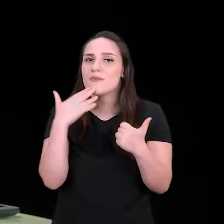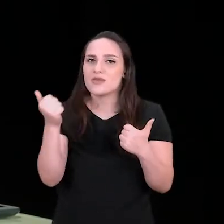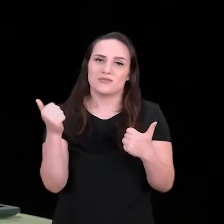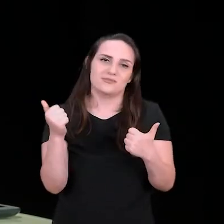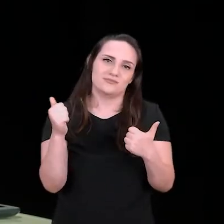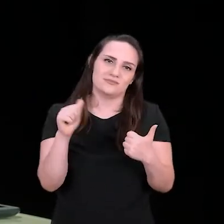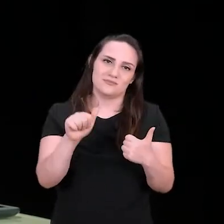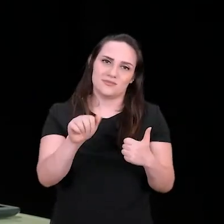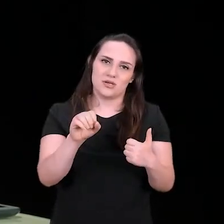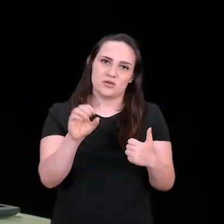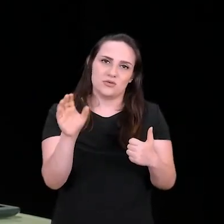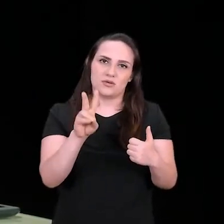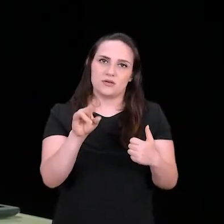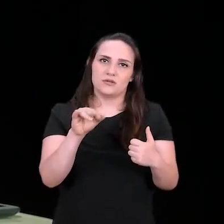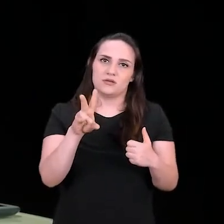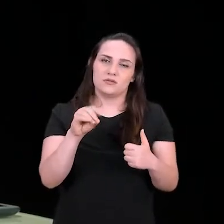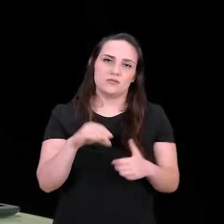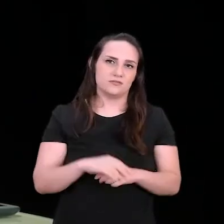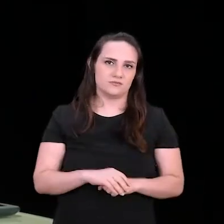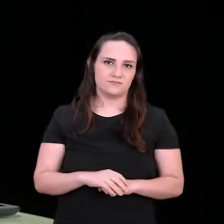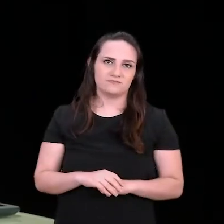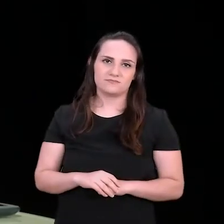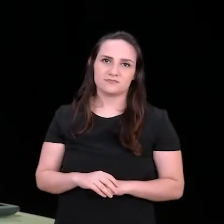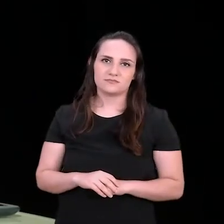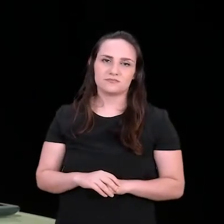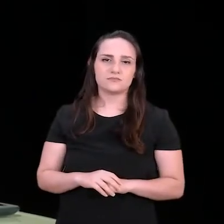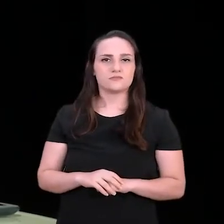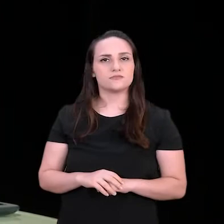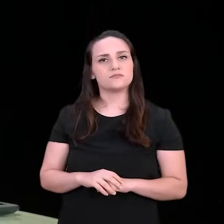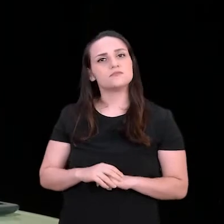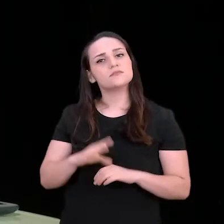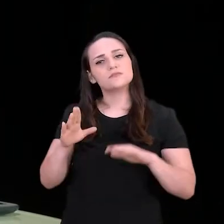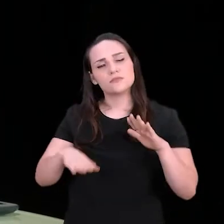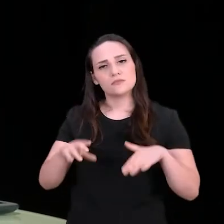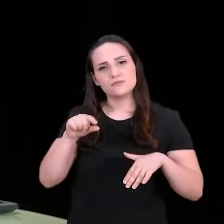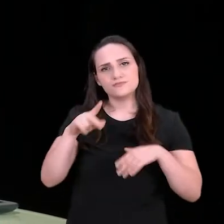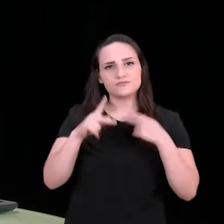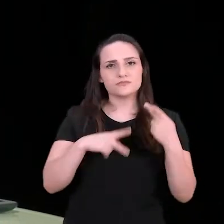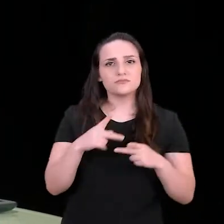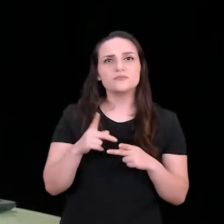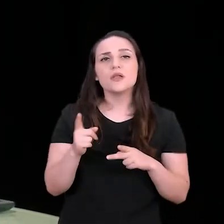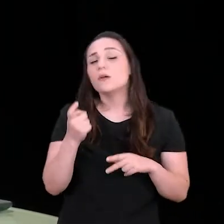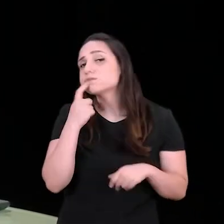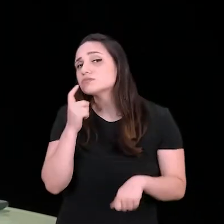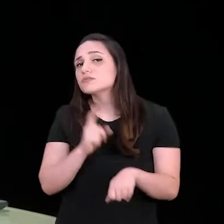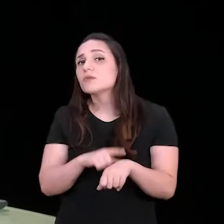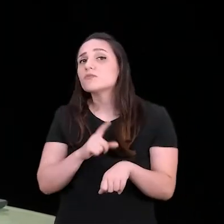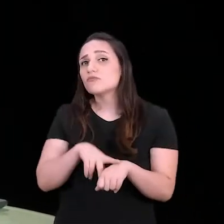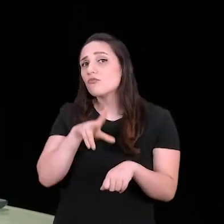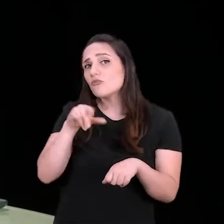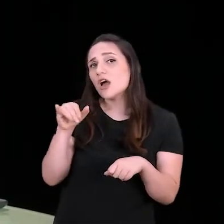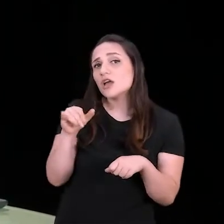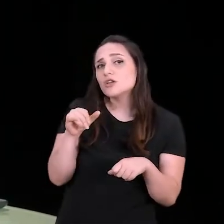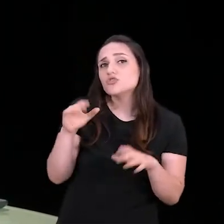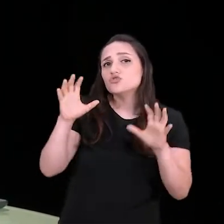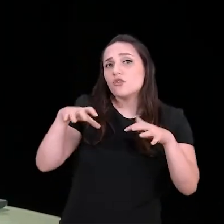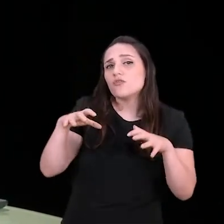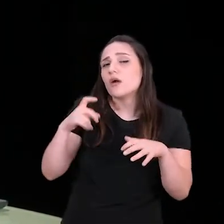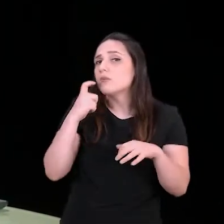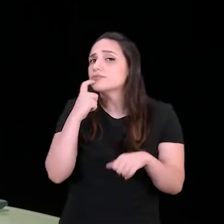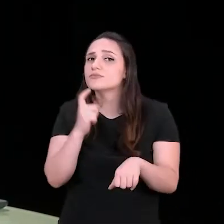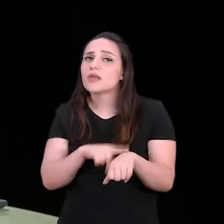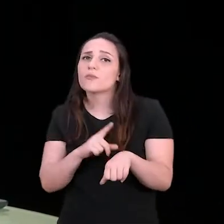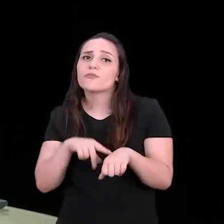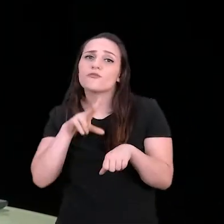vivo, de você dizer a hora, dizer que daqui a pouquinho vai chover, né? Ou que vai esfriar, e isso é